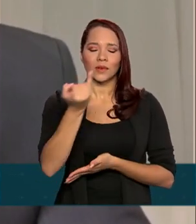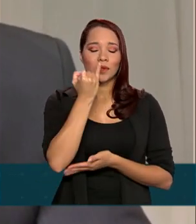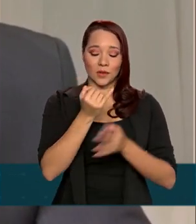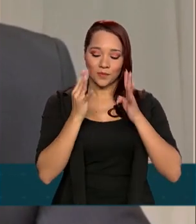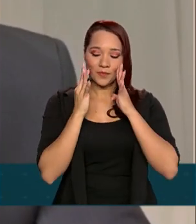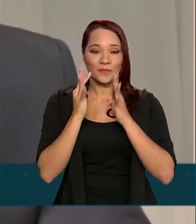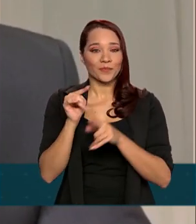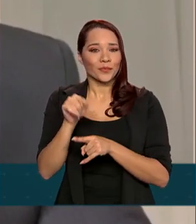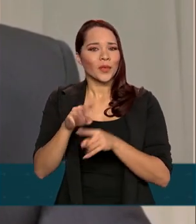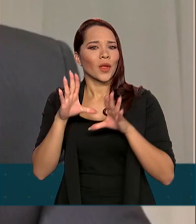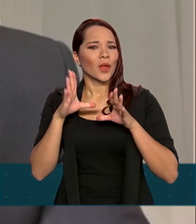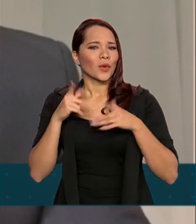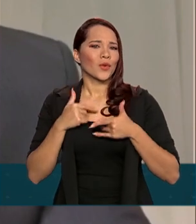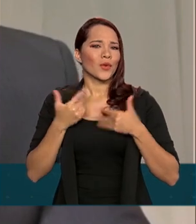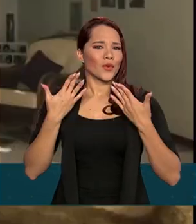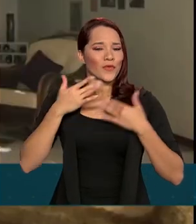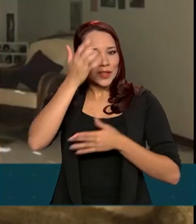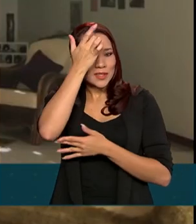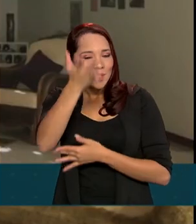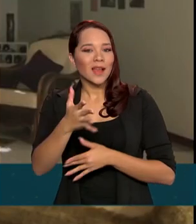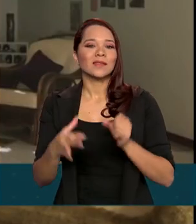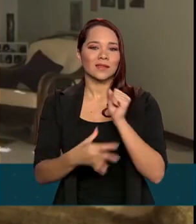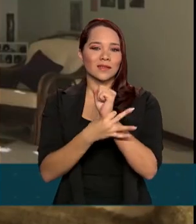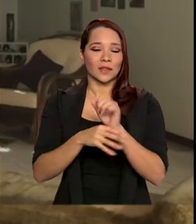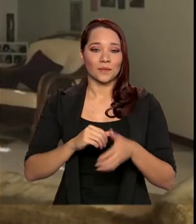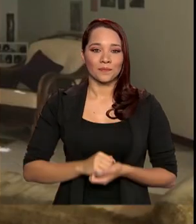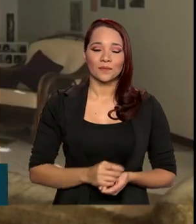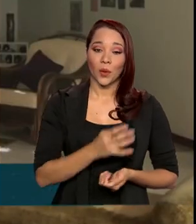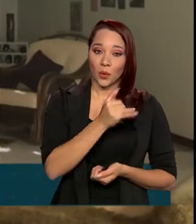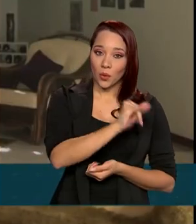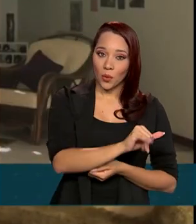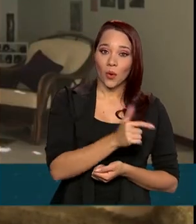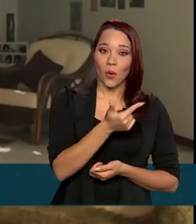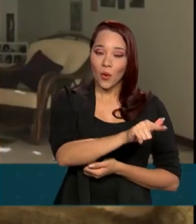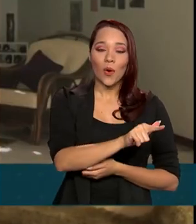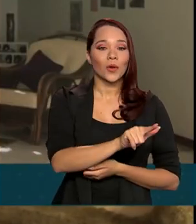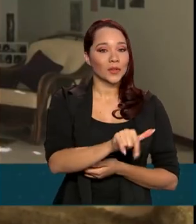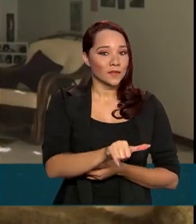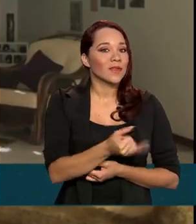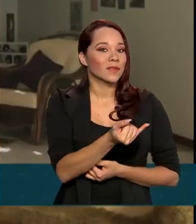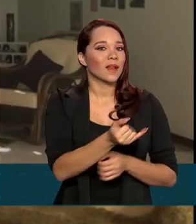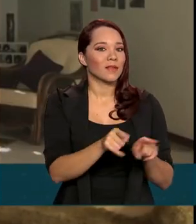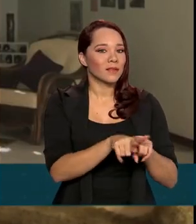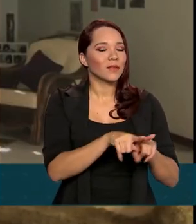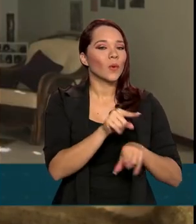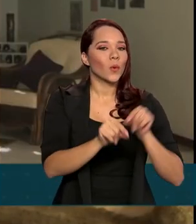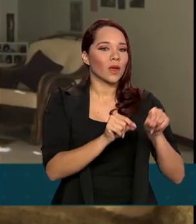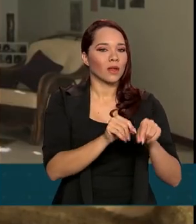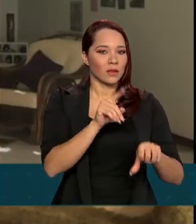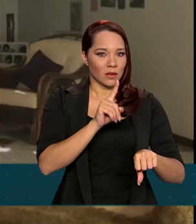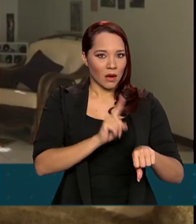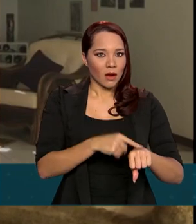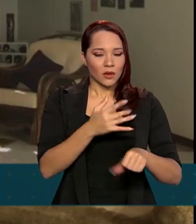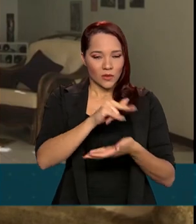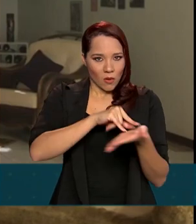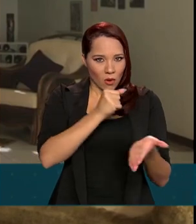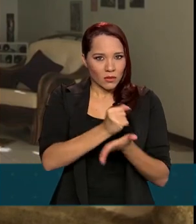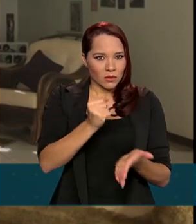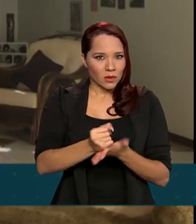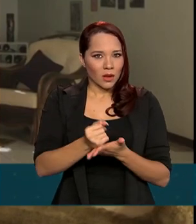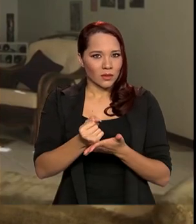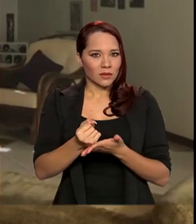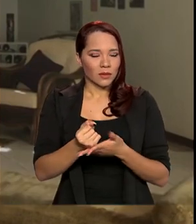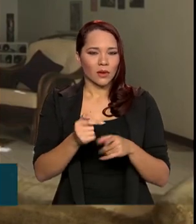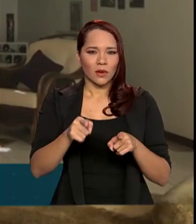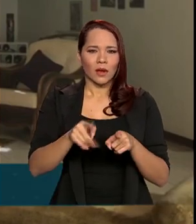cidadão com conforto e segurança. Outra vantagem da carteira de trabalho digital é que na hora de ser contratado, o